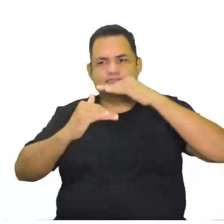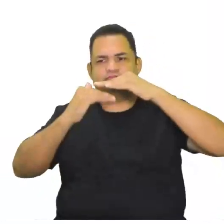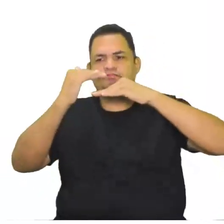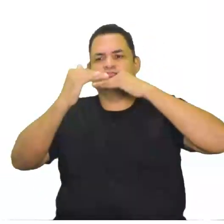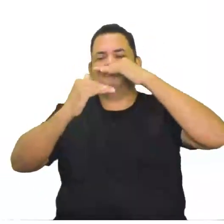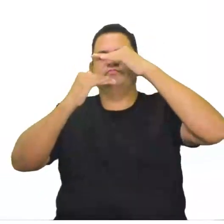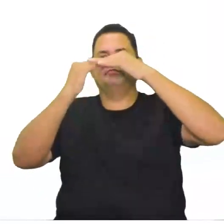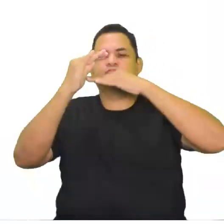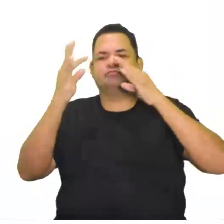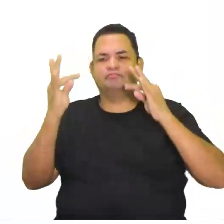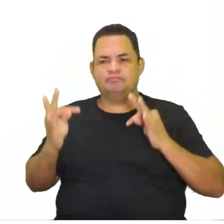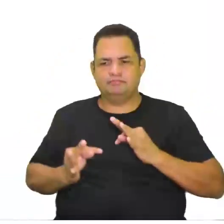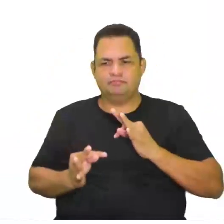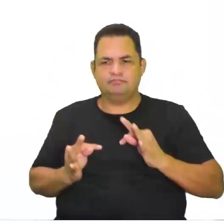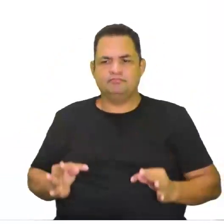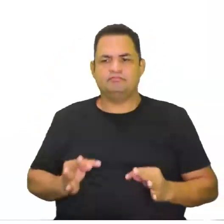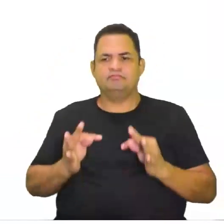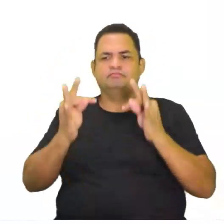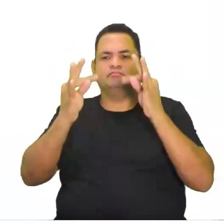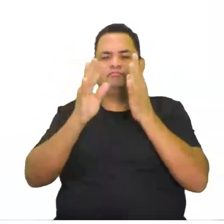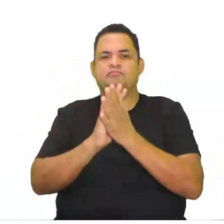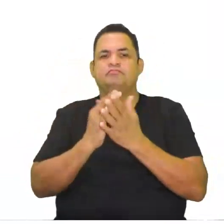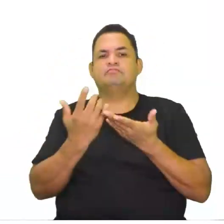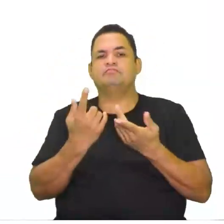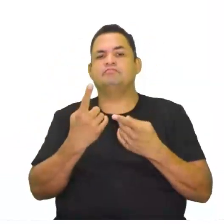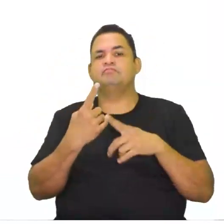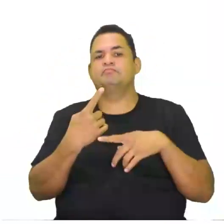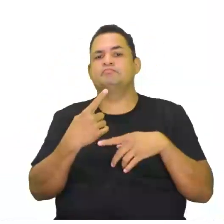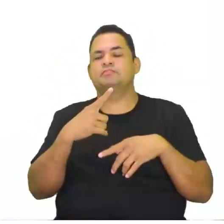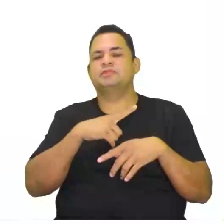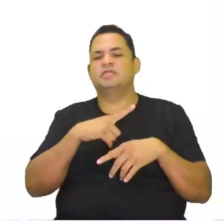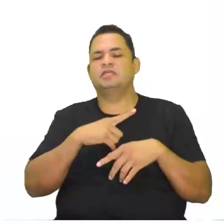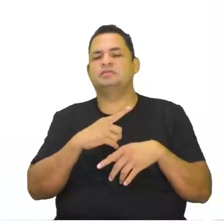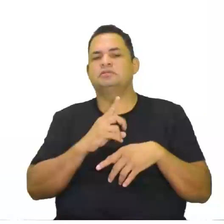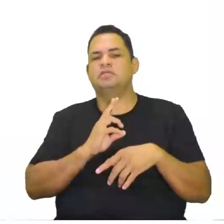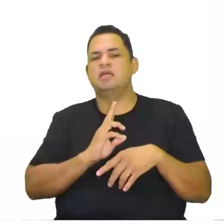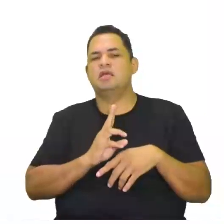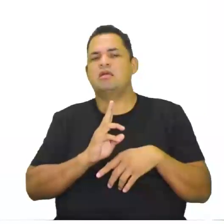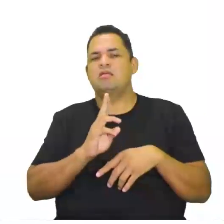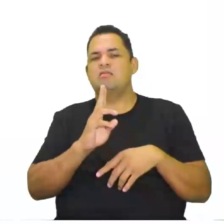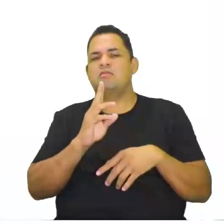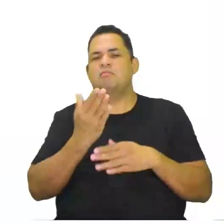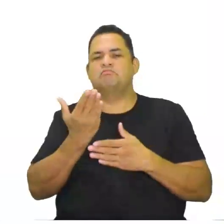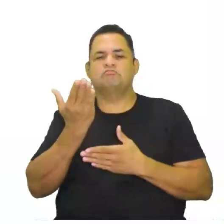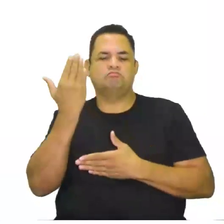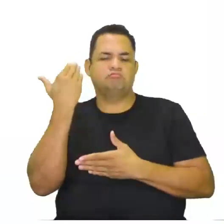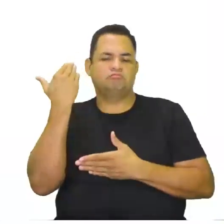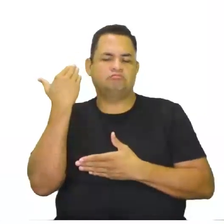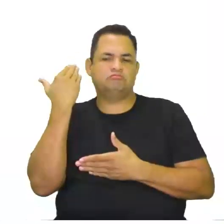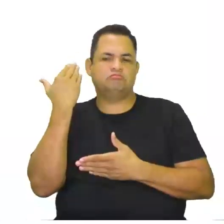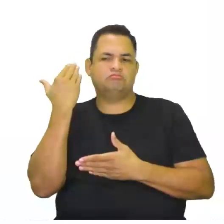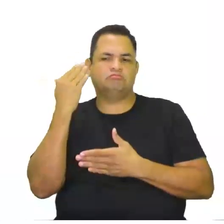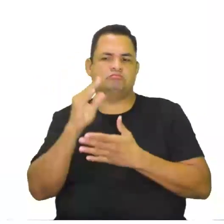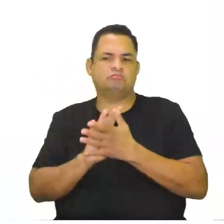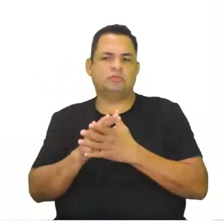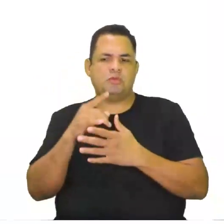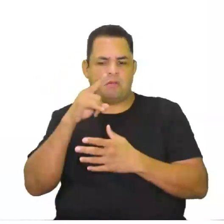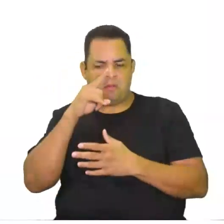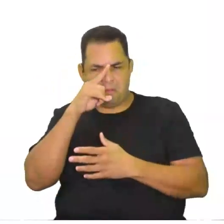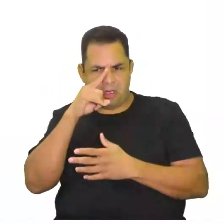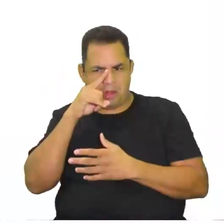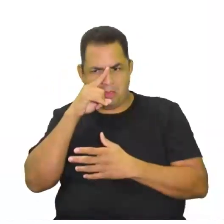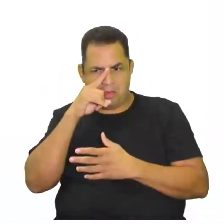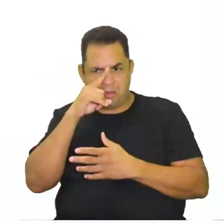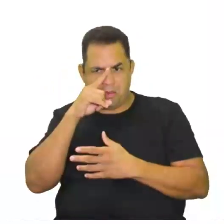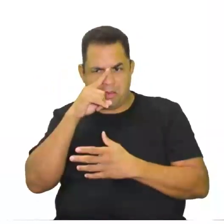desenvolvimento tecnológico para que processos que antes eram tóxicos e que causavam